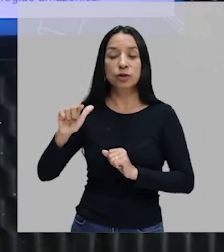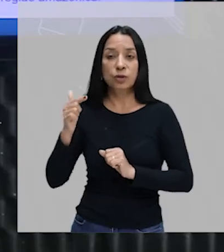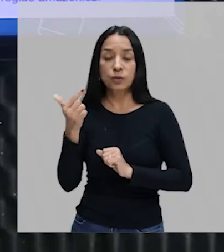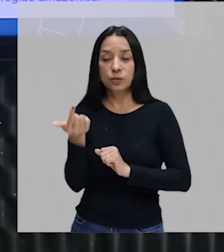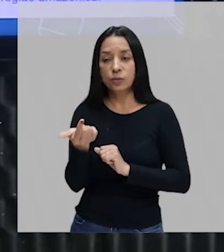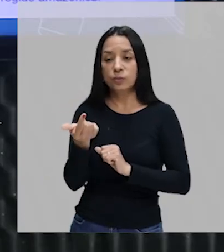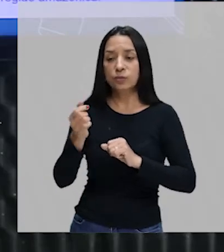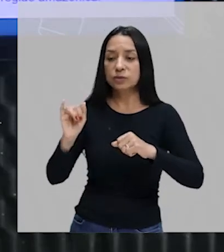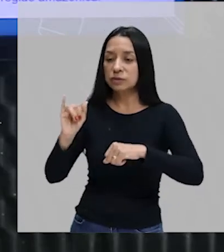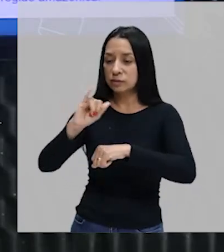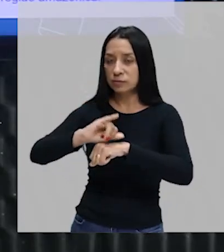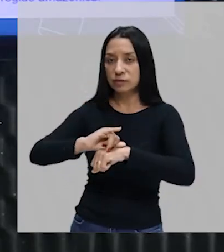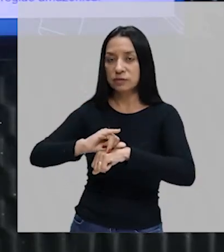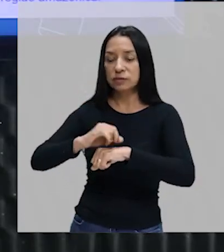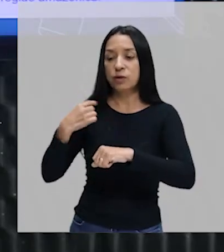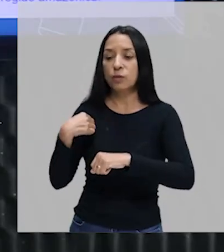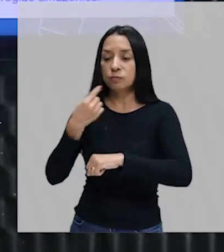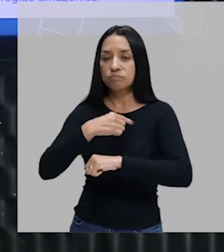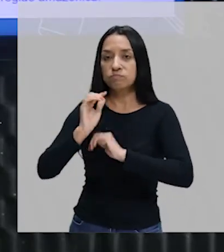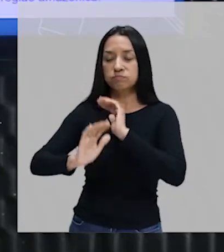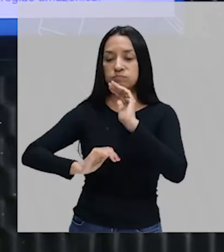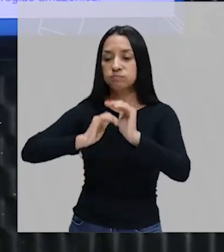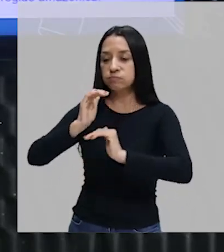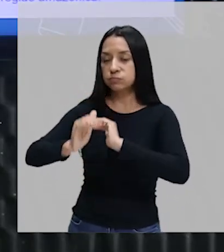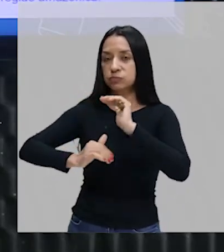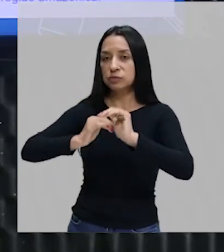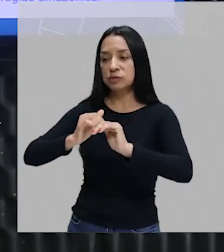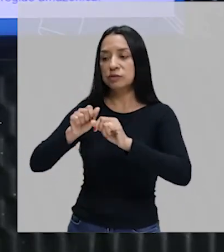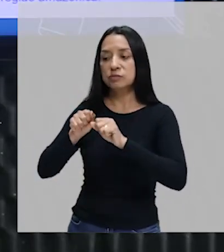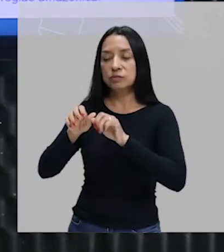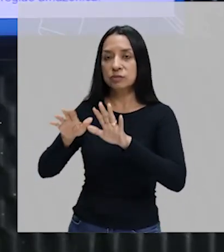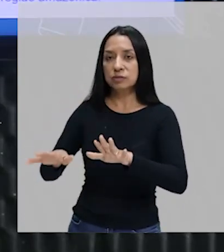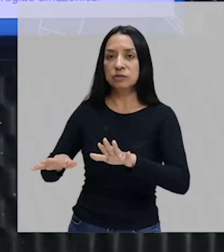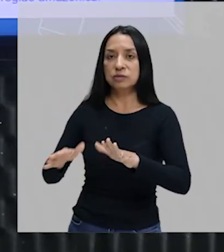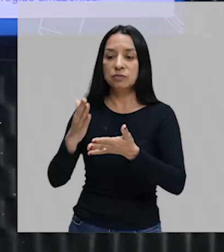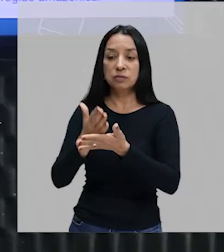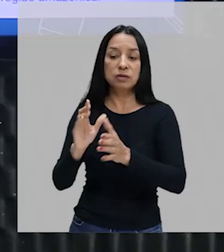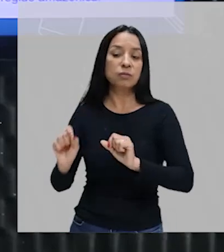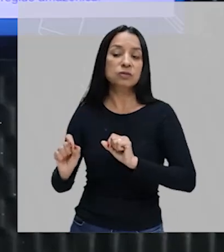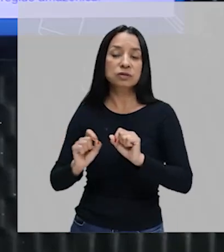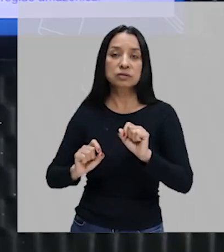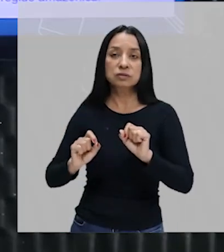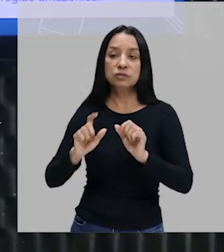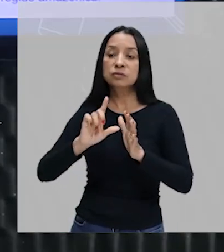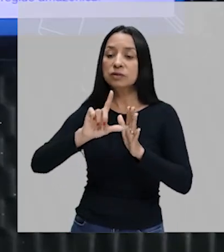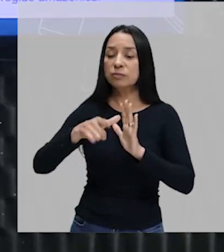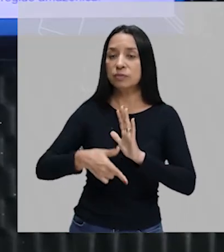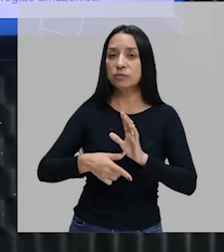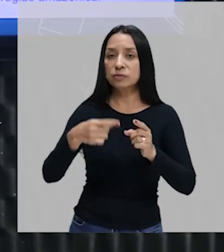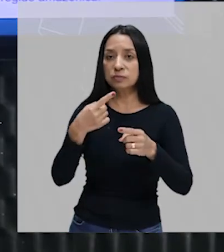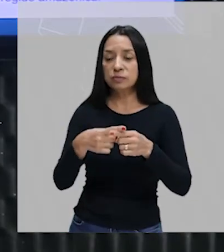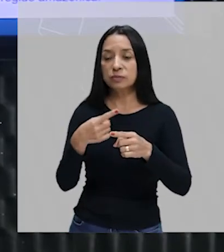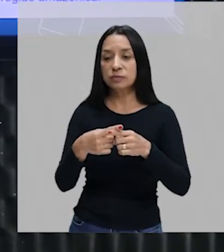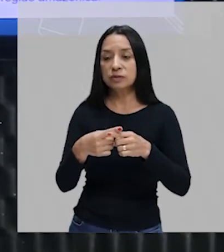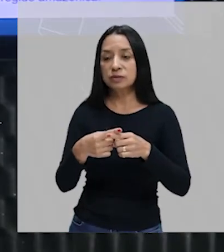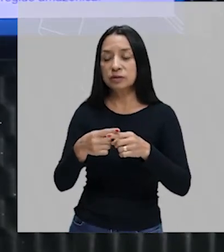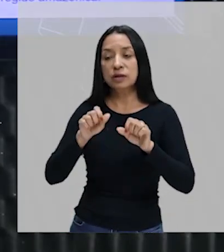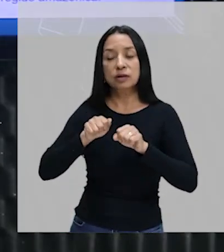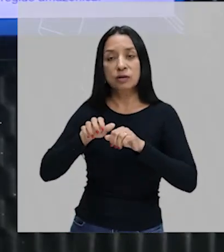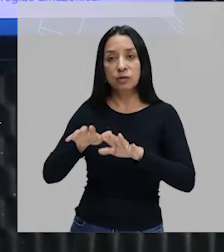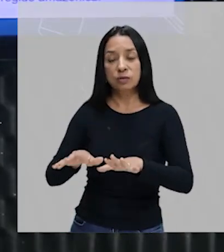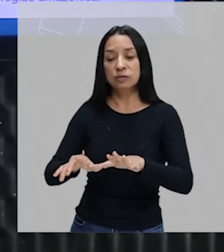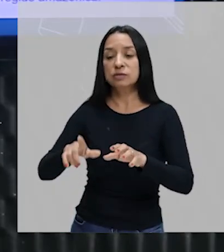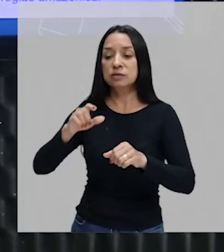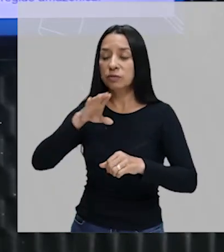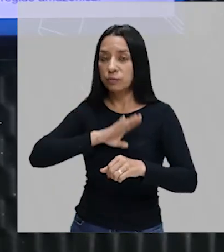capitanias, o nosso processo de colonização ele acabou sendo tardio. Porque os portugueses, a colonização portuguesa, de